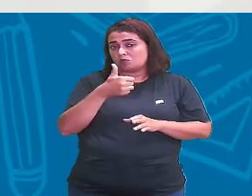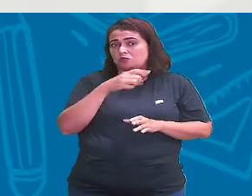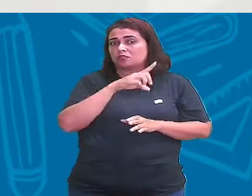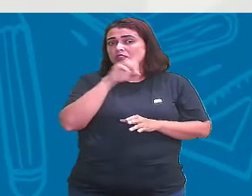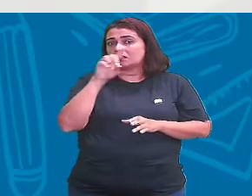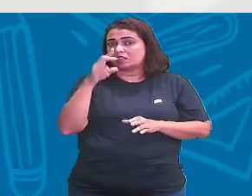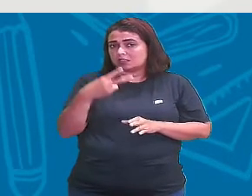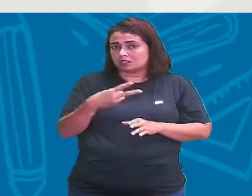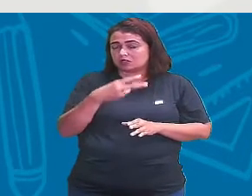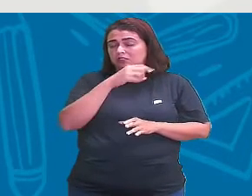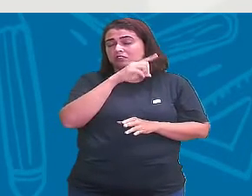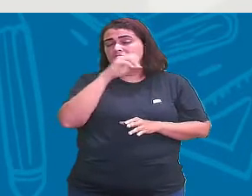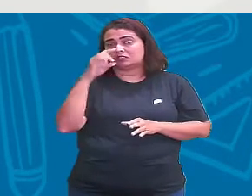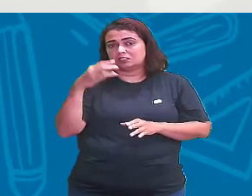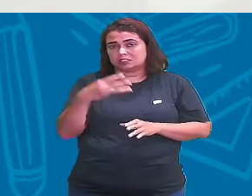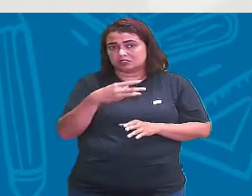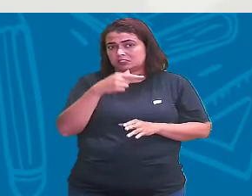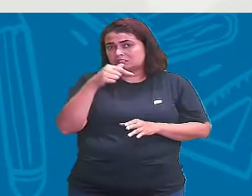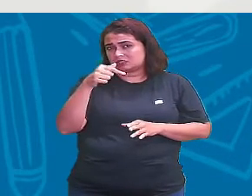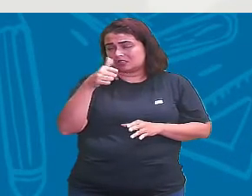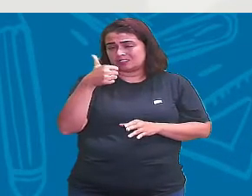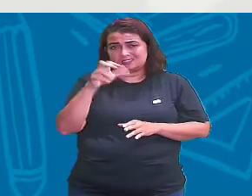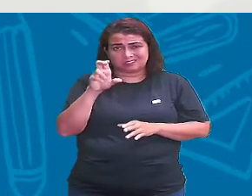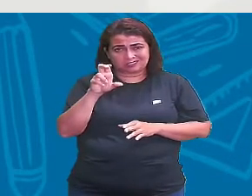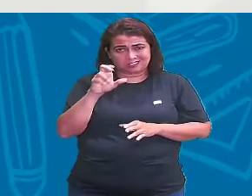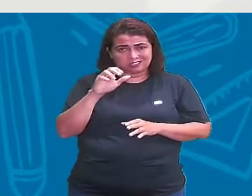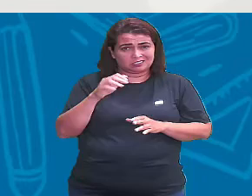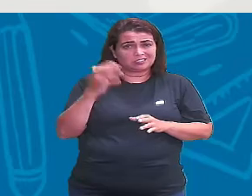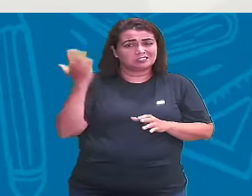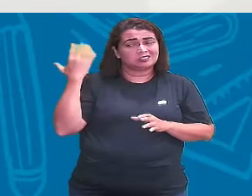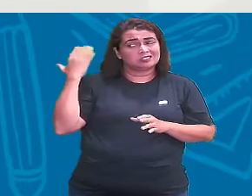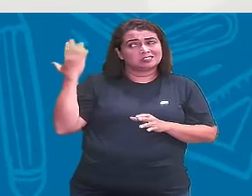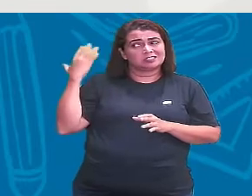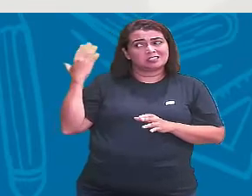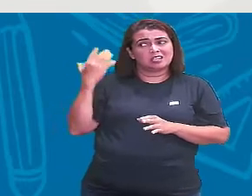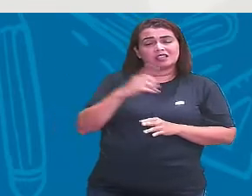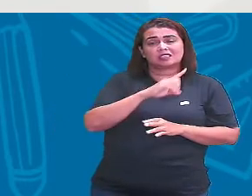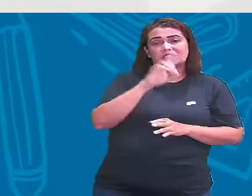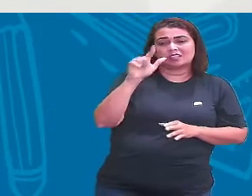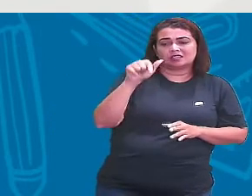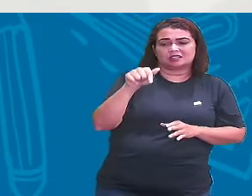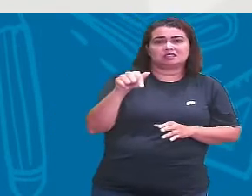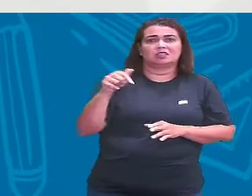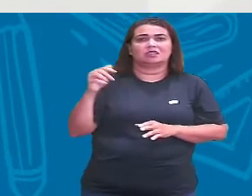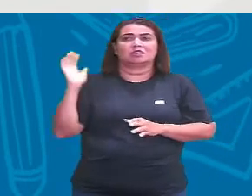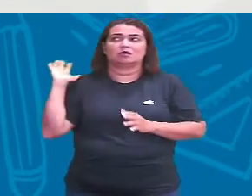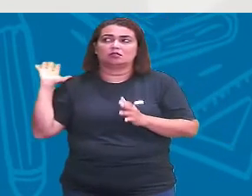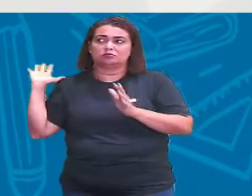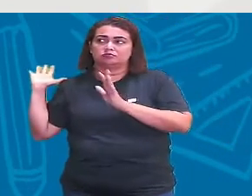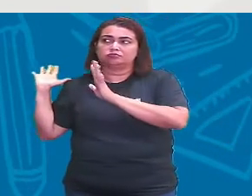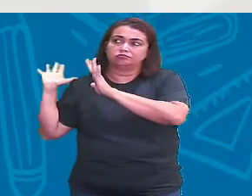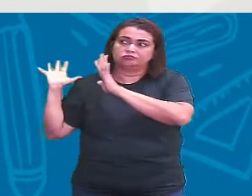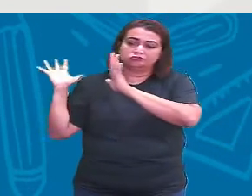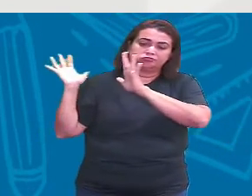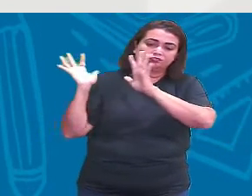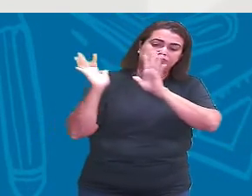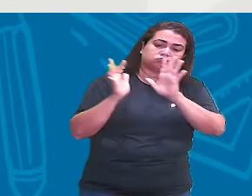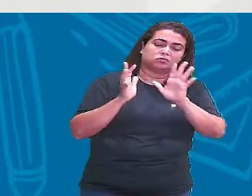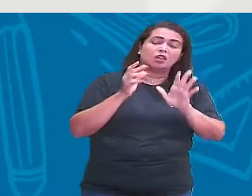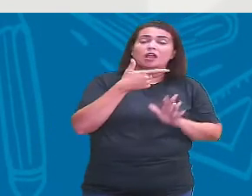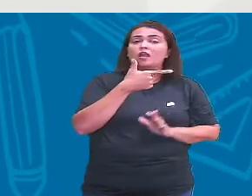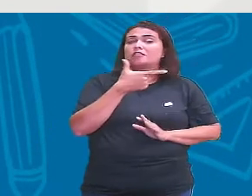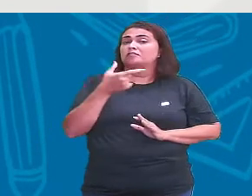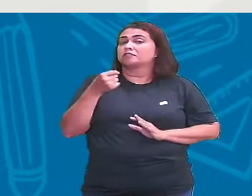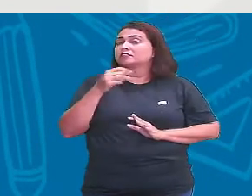dia 2, o dia 3, o dia 7, o dia 15, o dia 17. Já passou todos esses dias, já passou 20